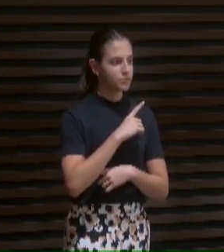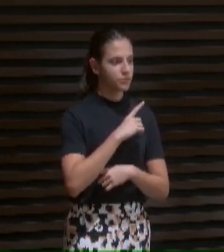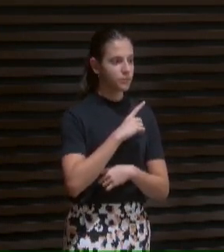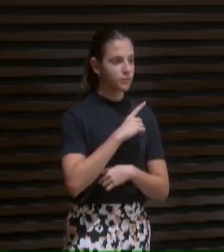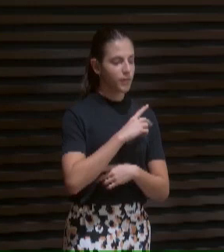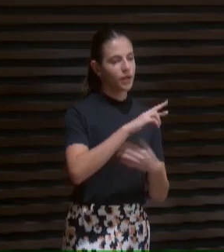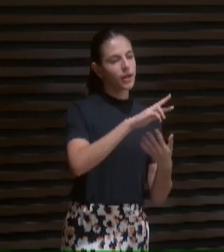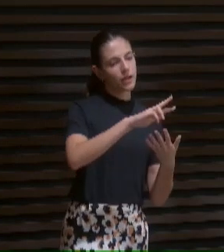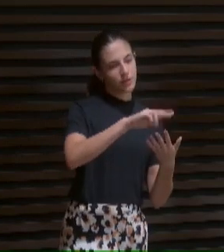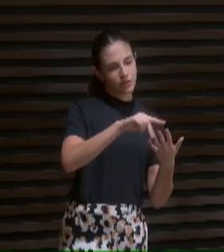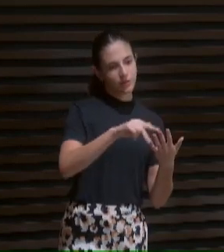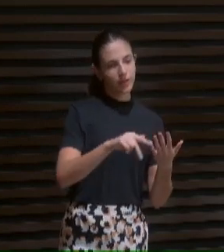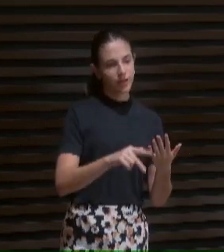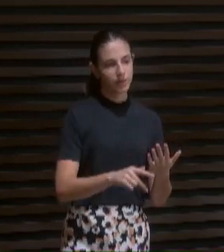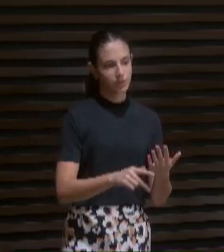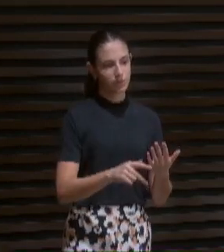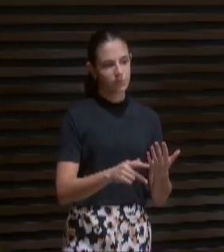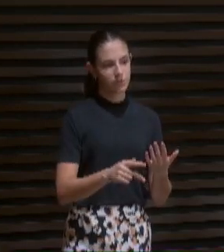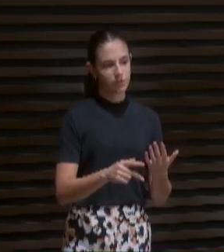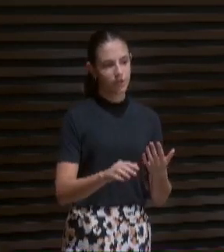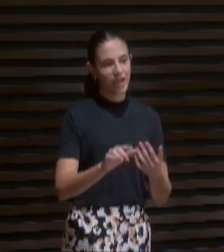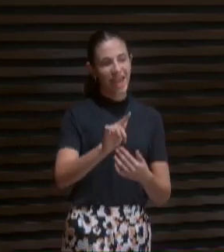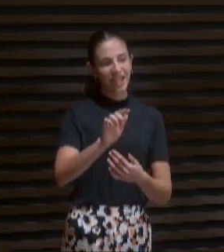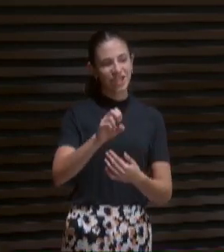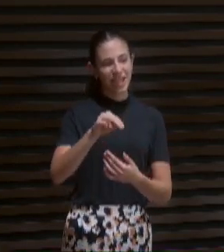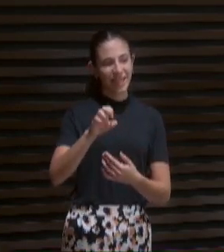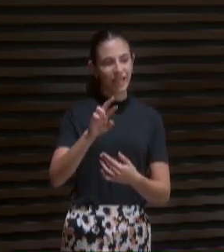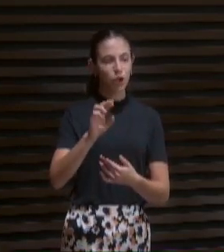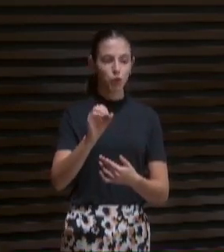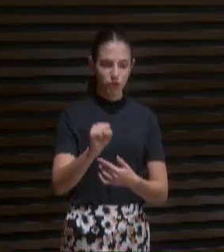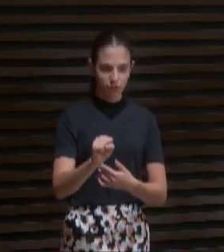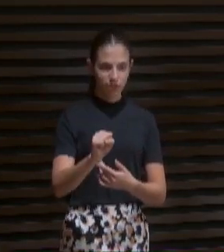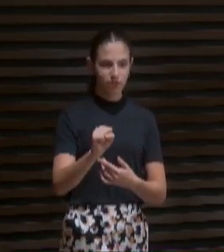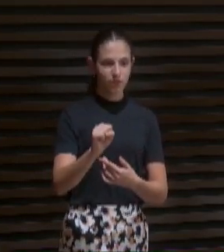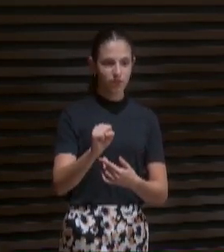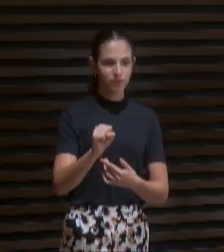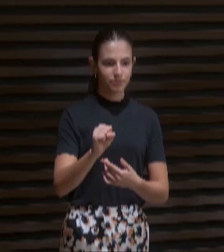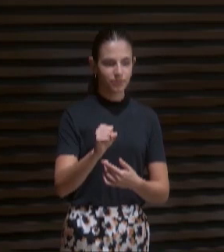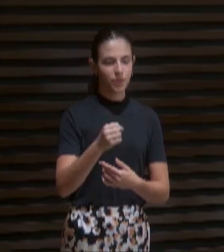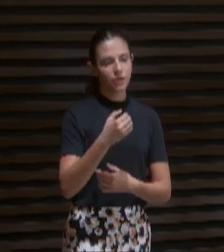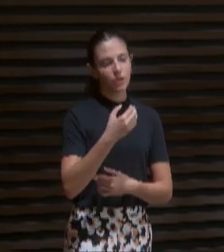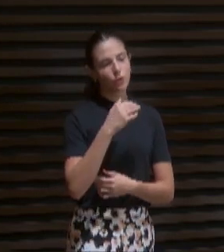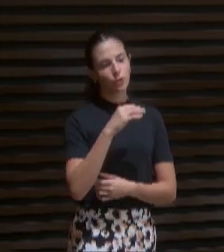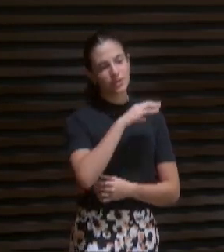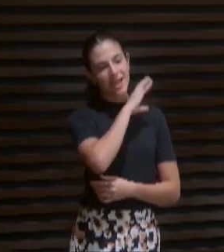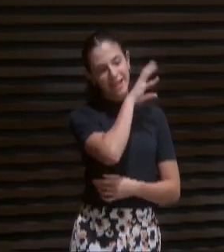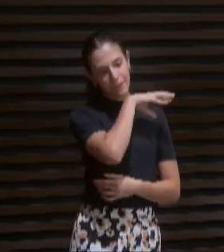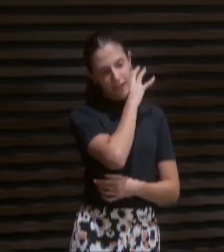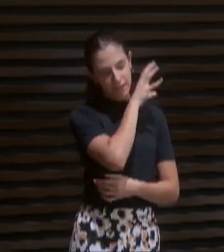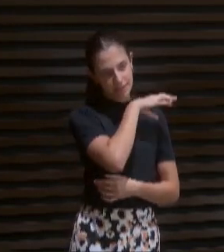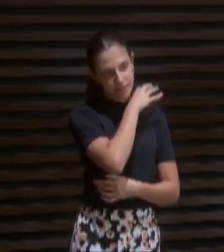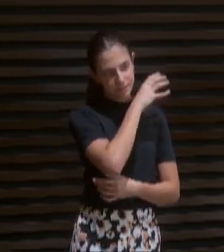vários gêneros entre os animais, e o doutor disse o seguinte: não, entre os animais só